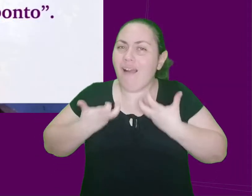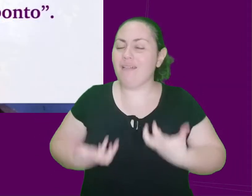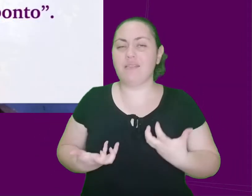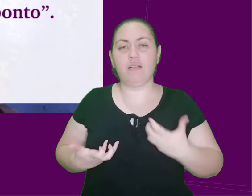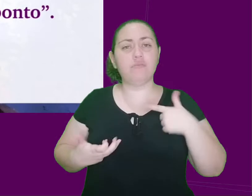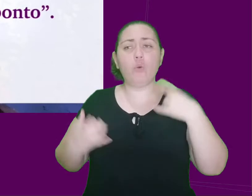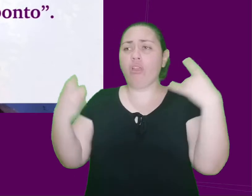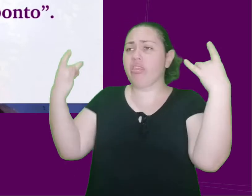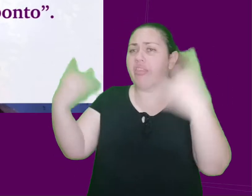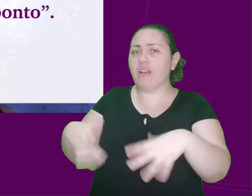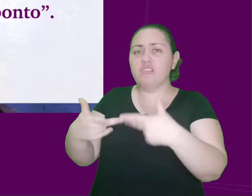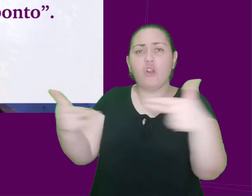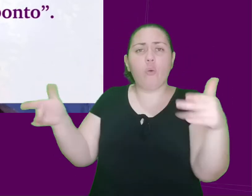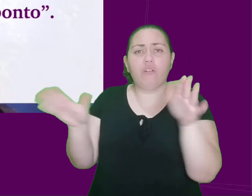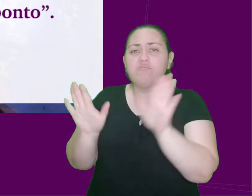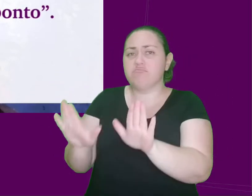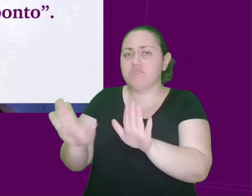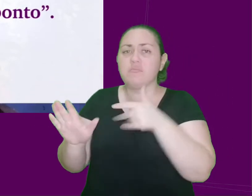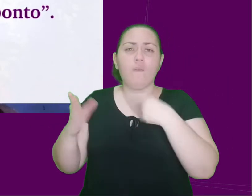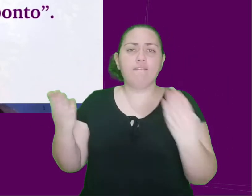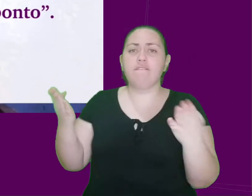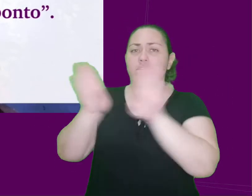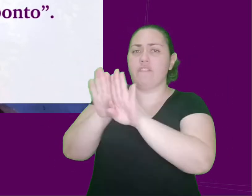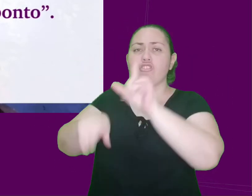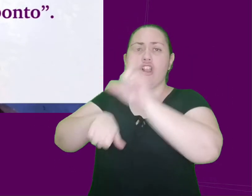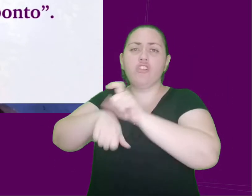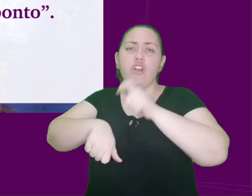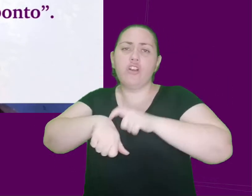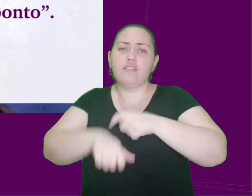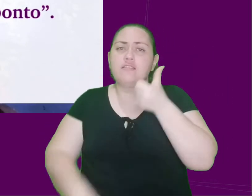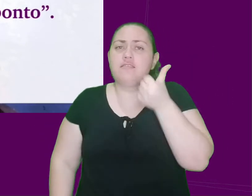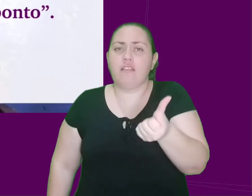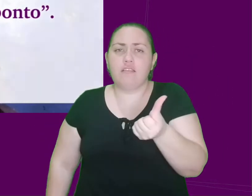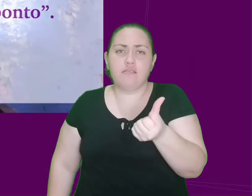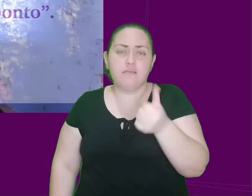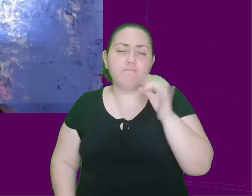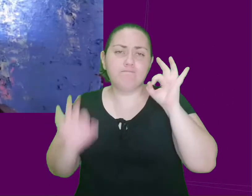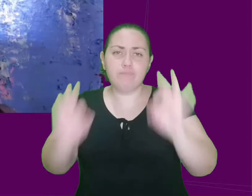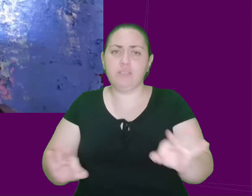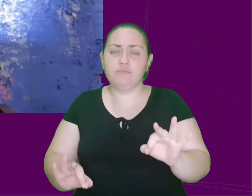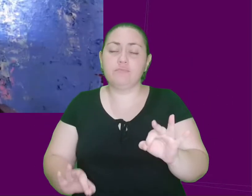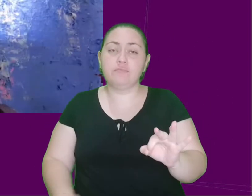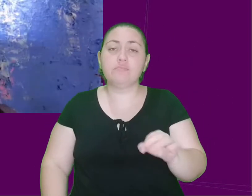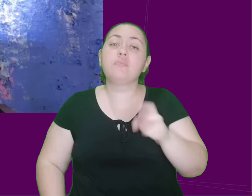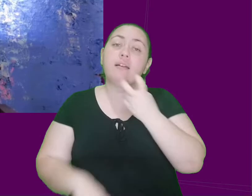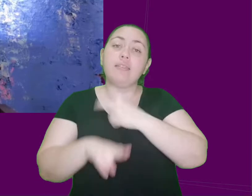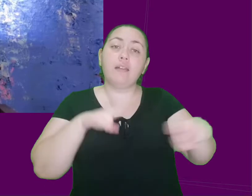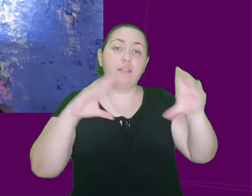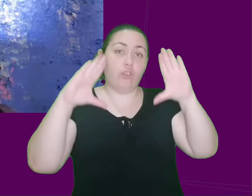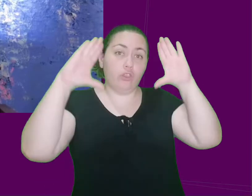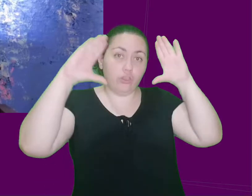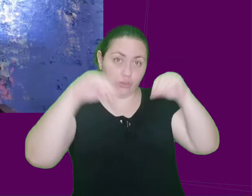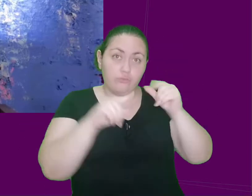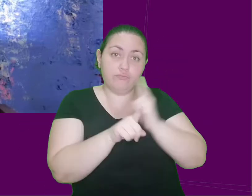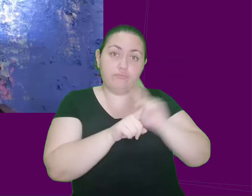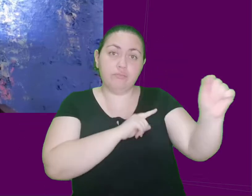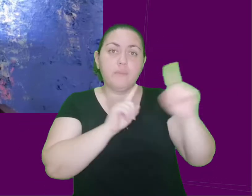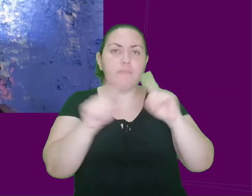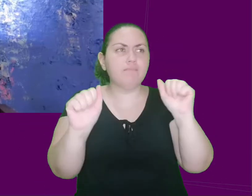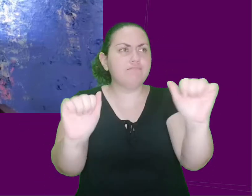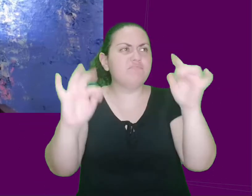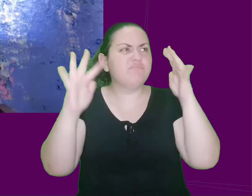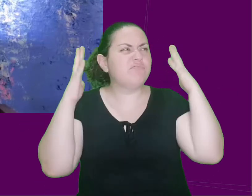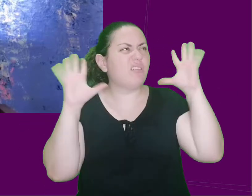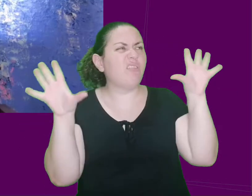muito cansado. Deixei tudo como estava, fechei a loja às 6 em ponto. Ele toma um trem à noite, mas a